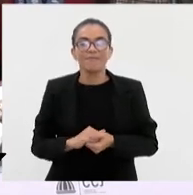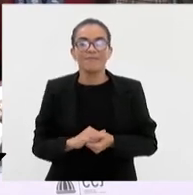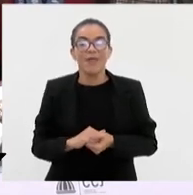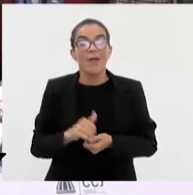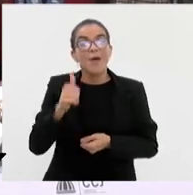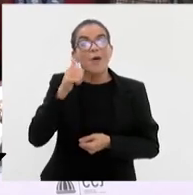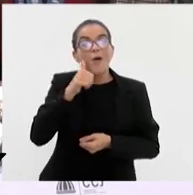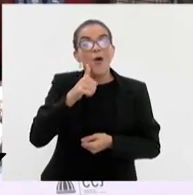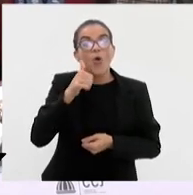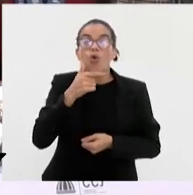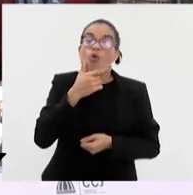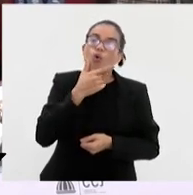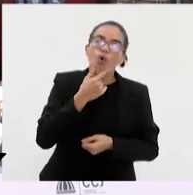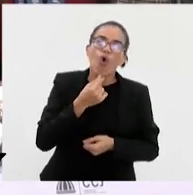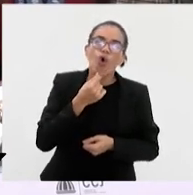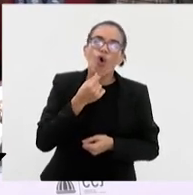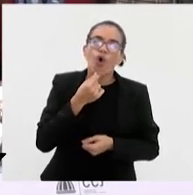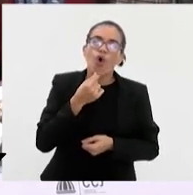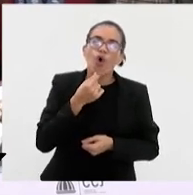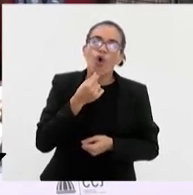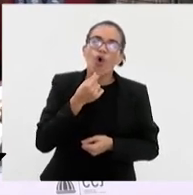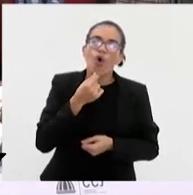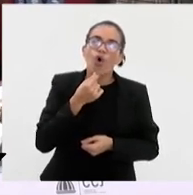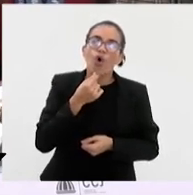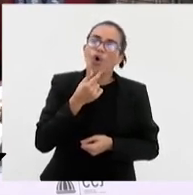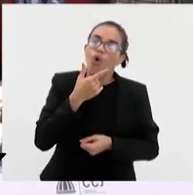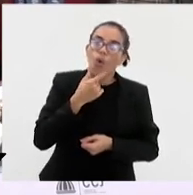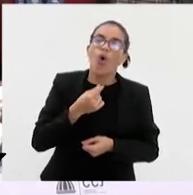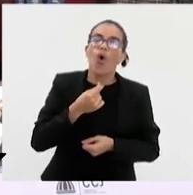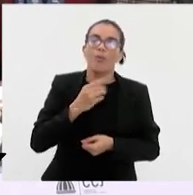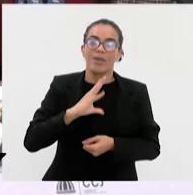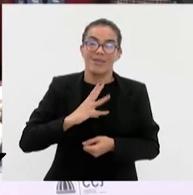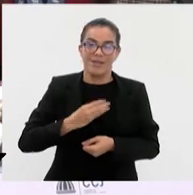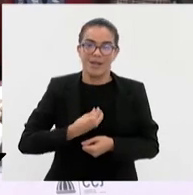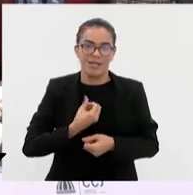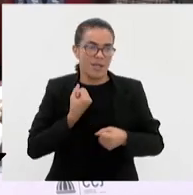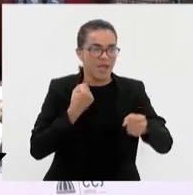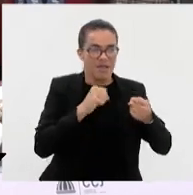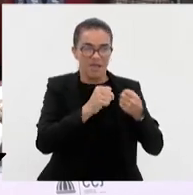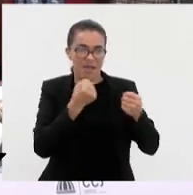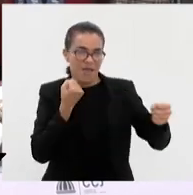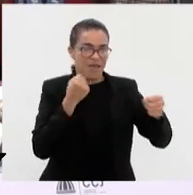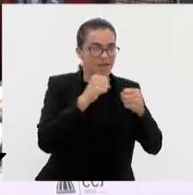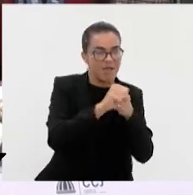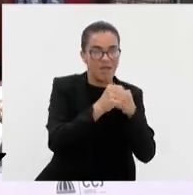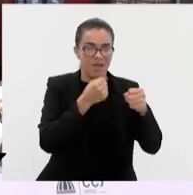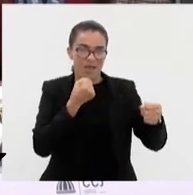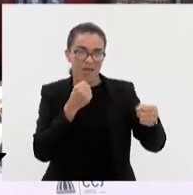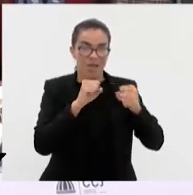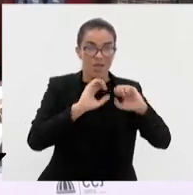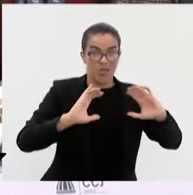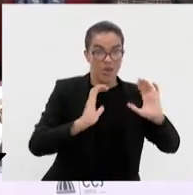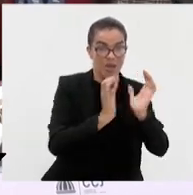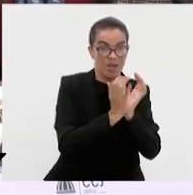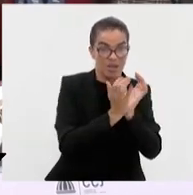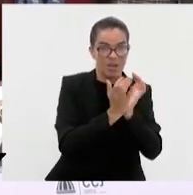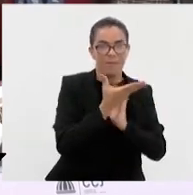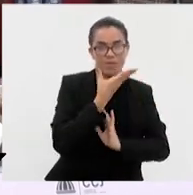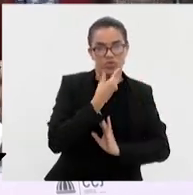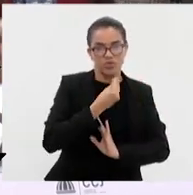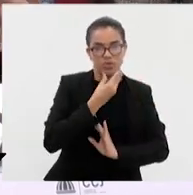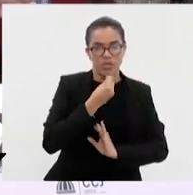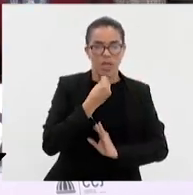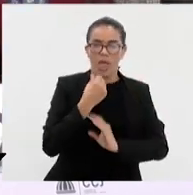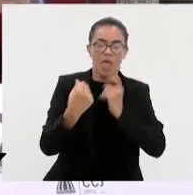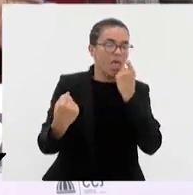de uma mulher trans, um homem trans, foi lutar um MMA numa categoria masculina.